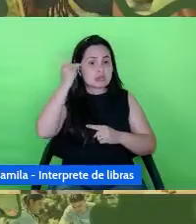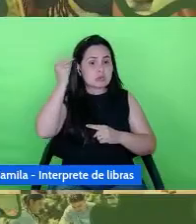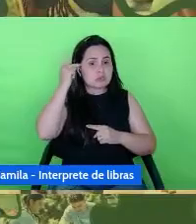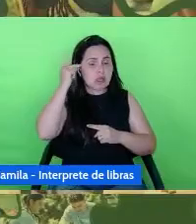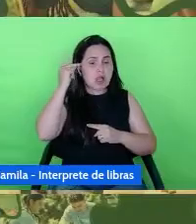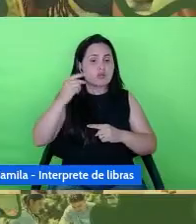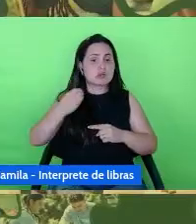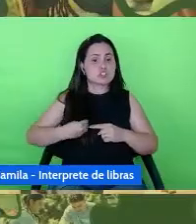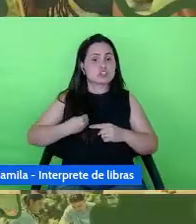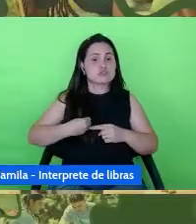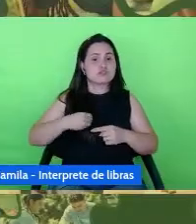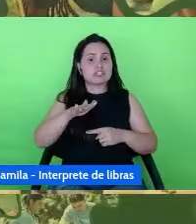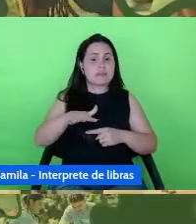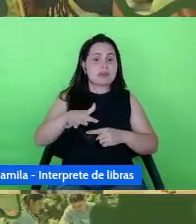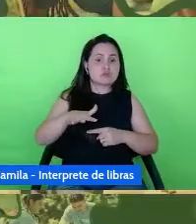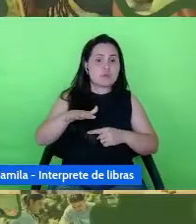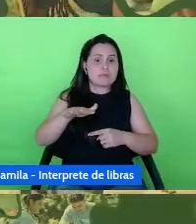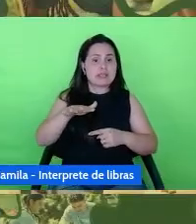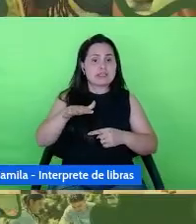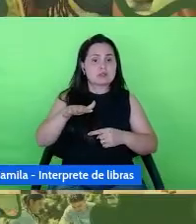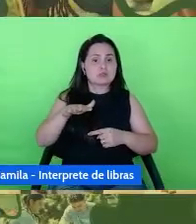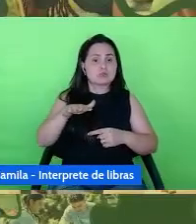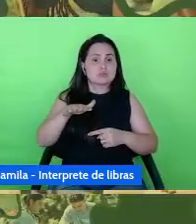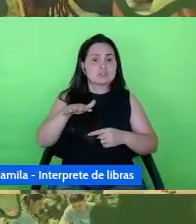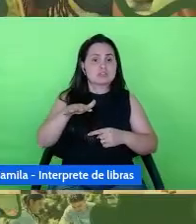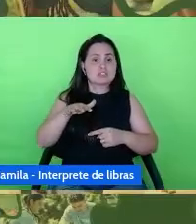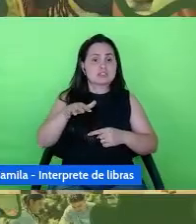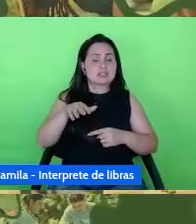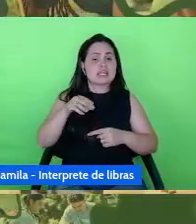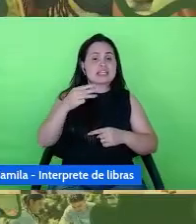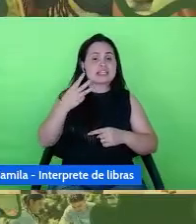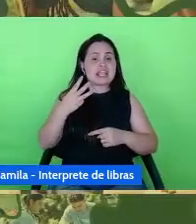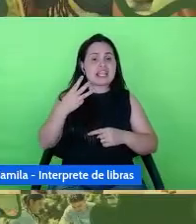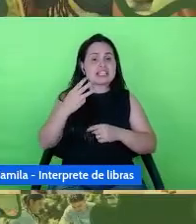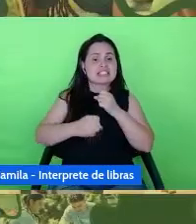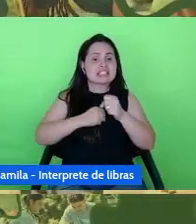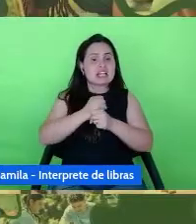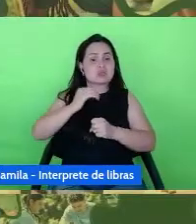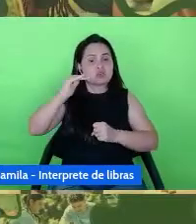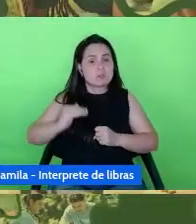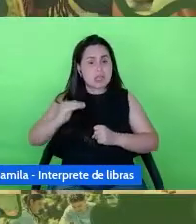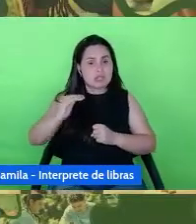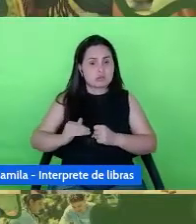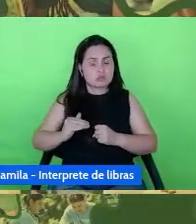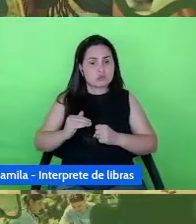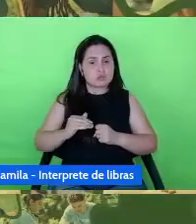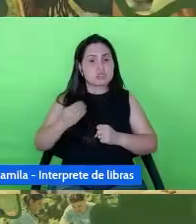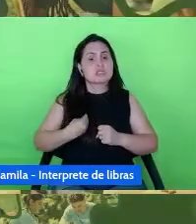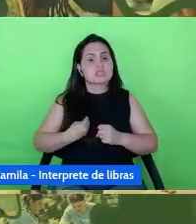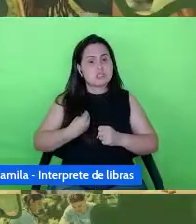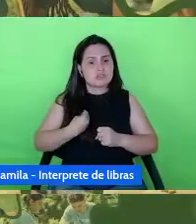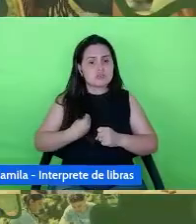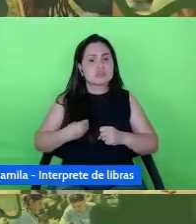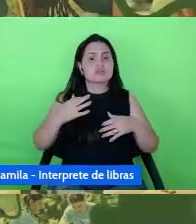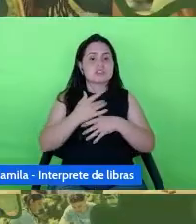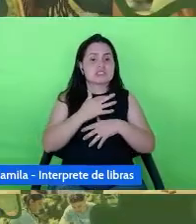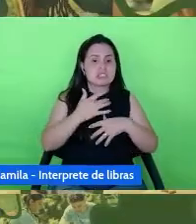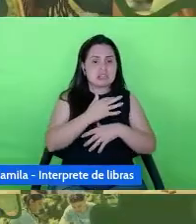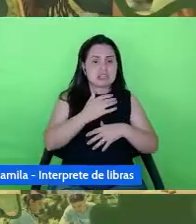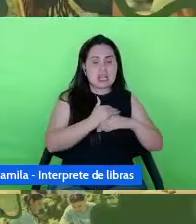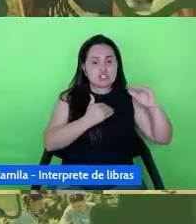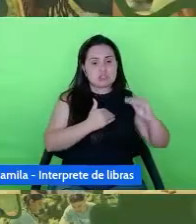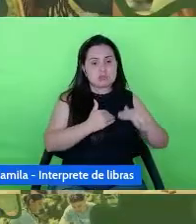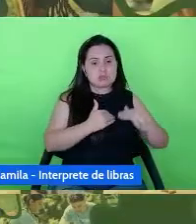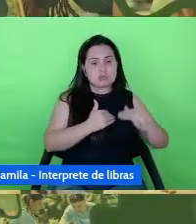expectativa de média de vida de menos 3 anos do que as pessoas que vivem em cidades menos poluídas em termos do